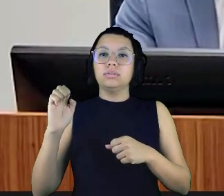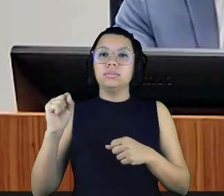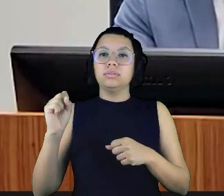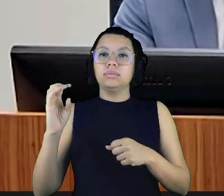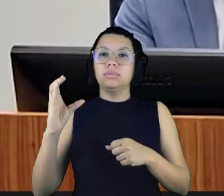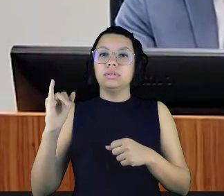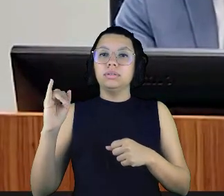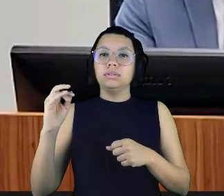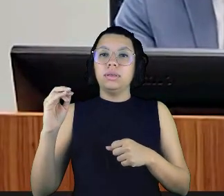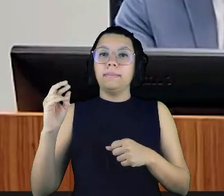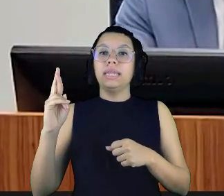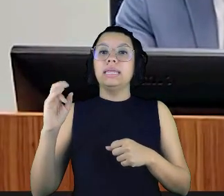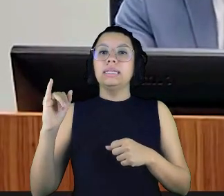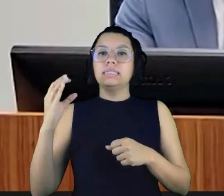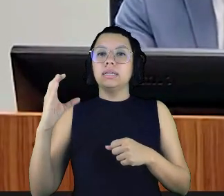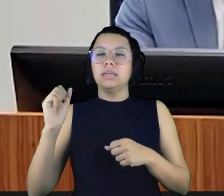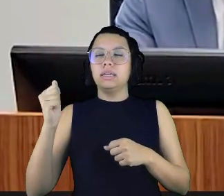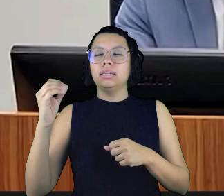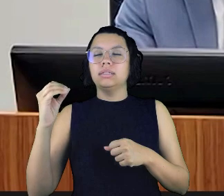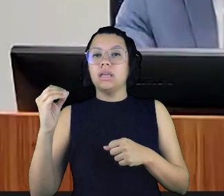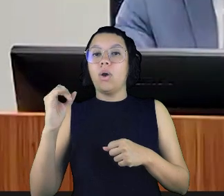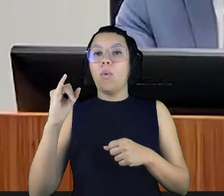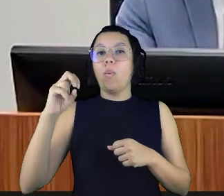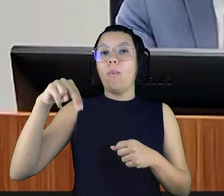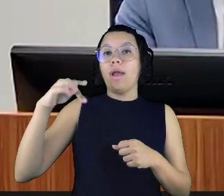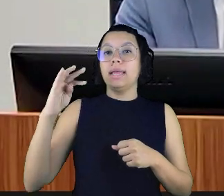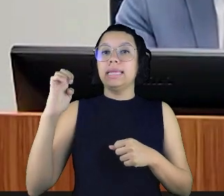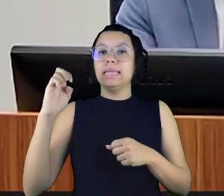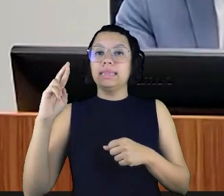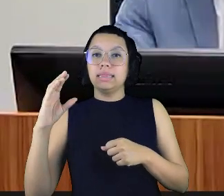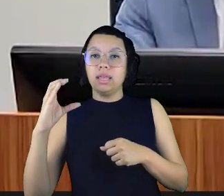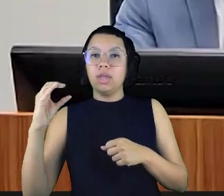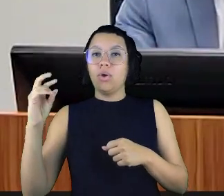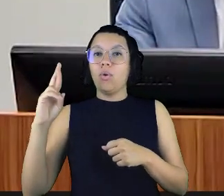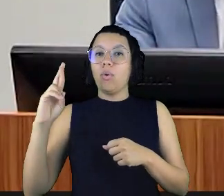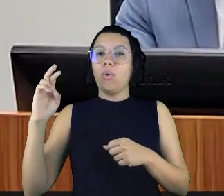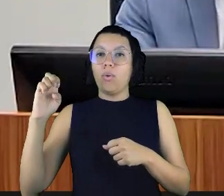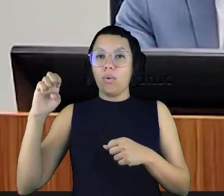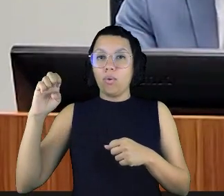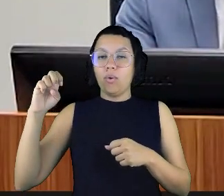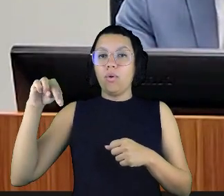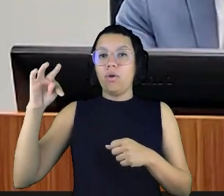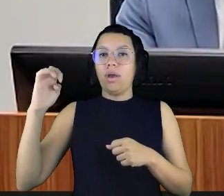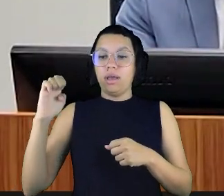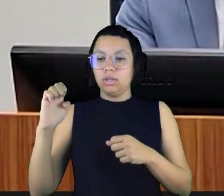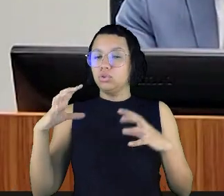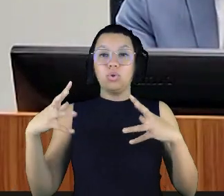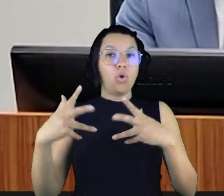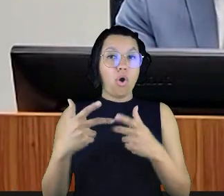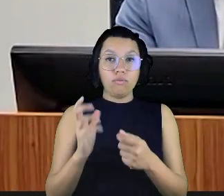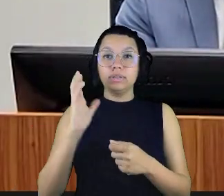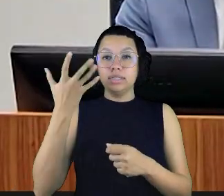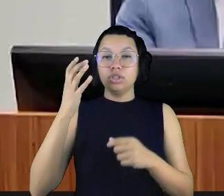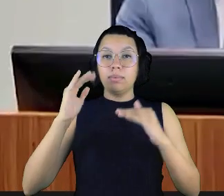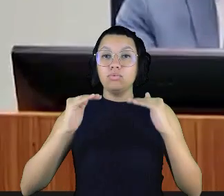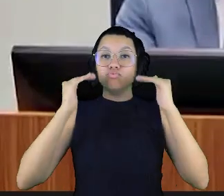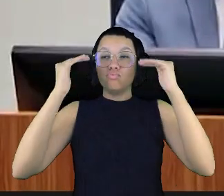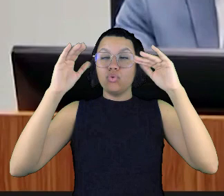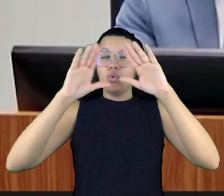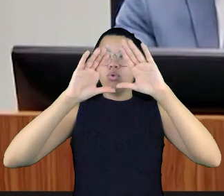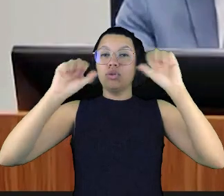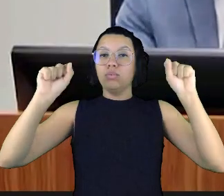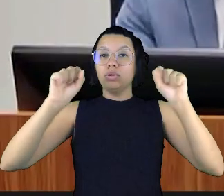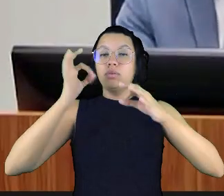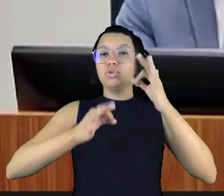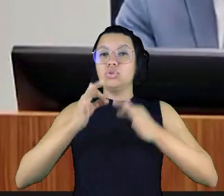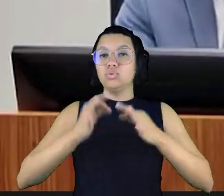foram sedimentadas pelo Superior Tribunal de Justiça num trabalho excepcional, em que,